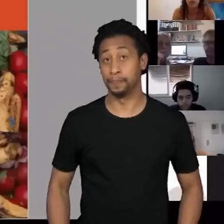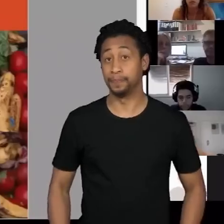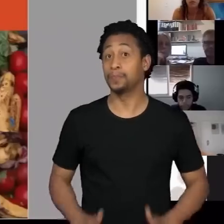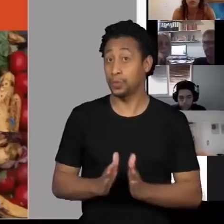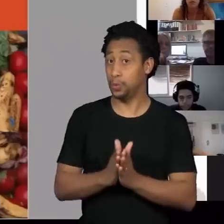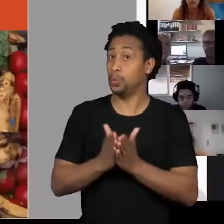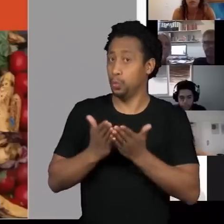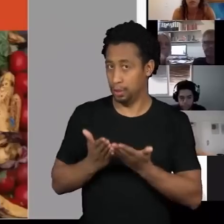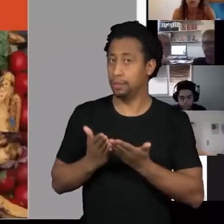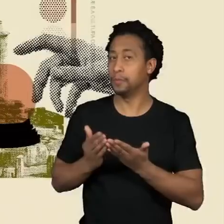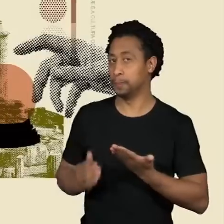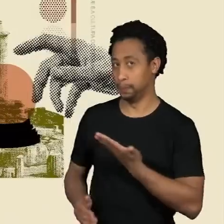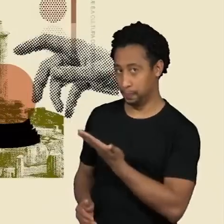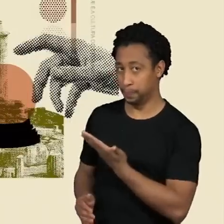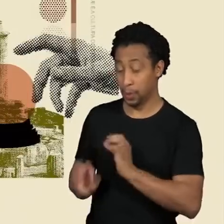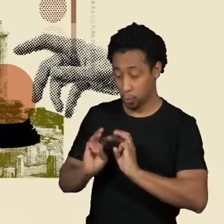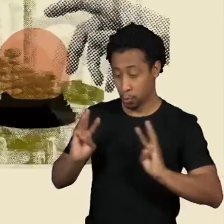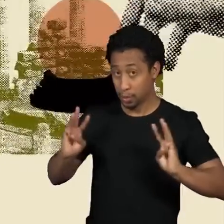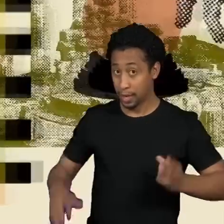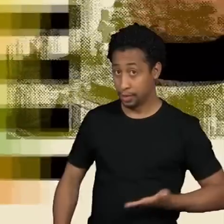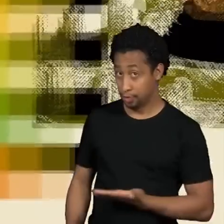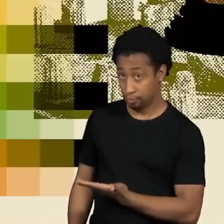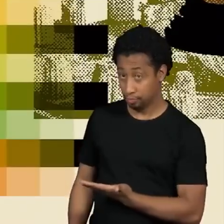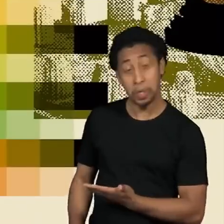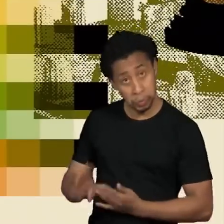disponível na plataforma econosco.com.br.